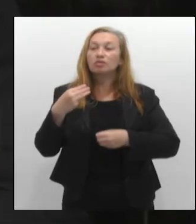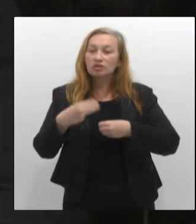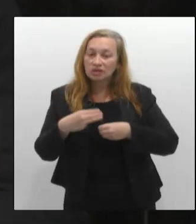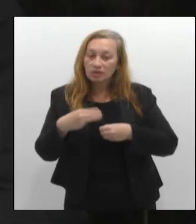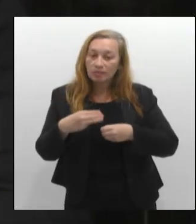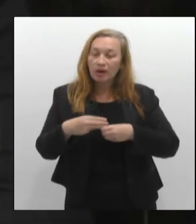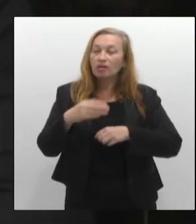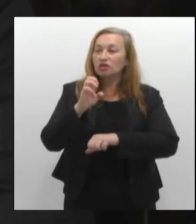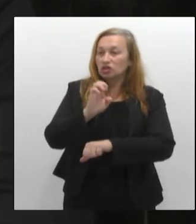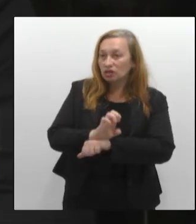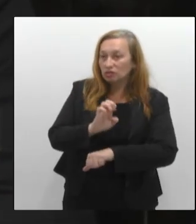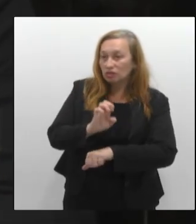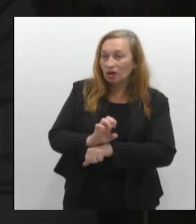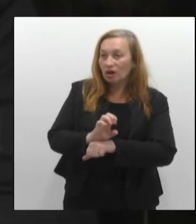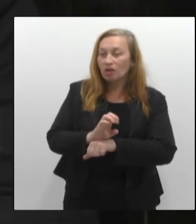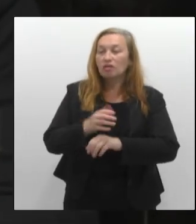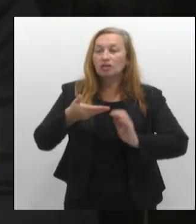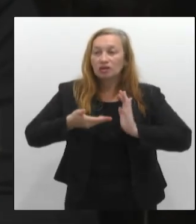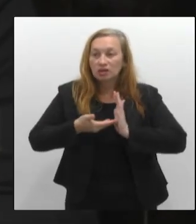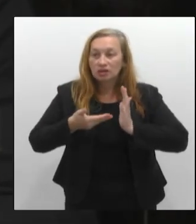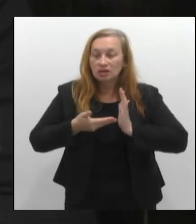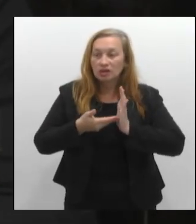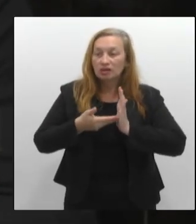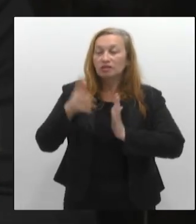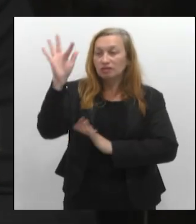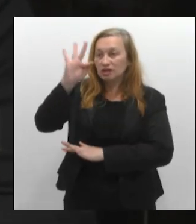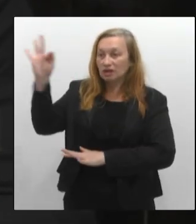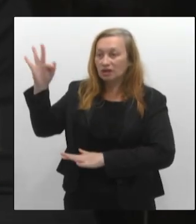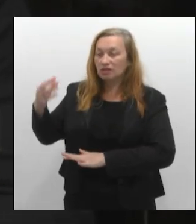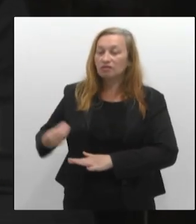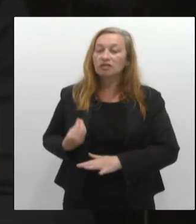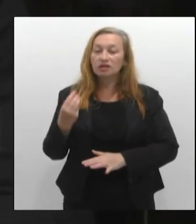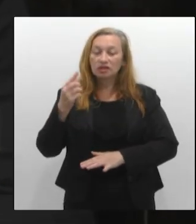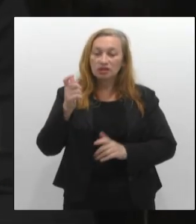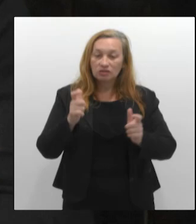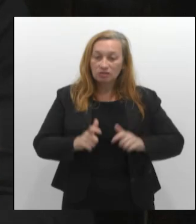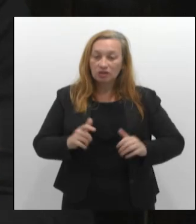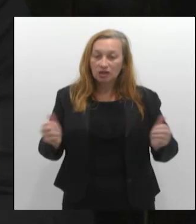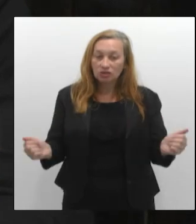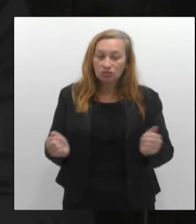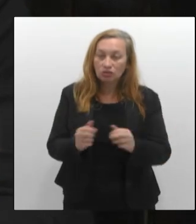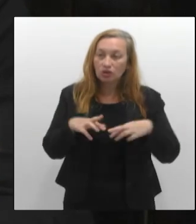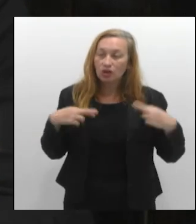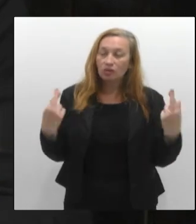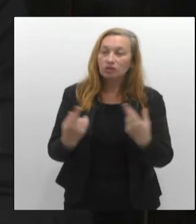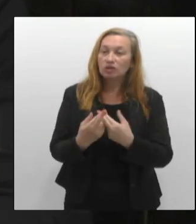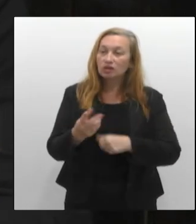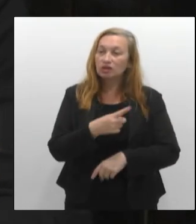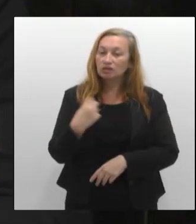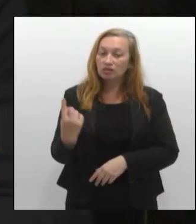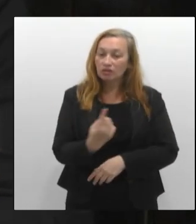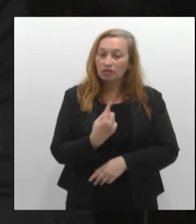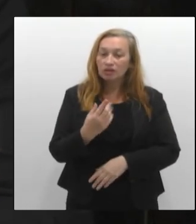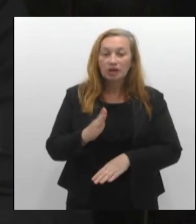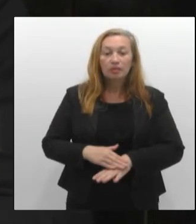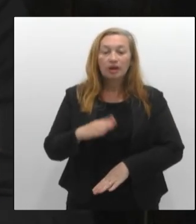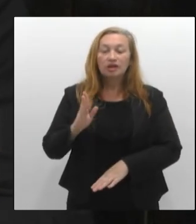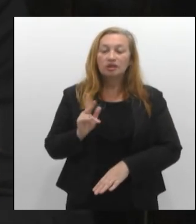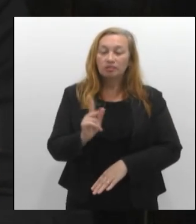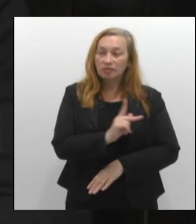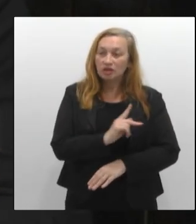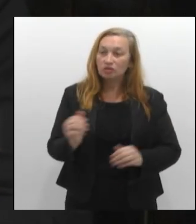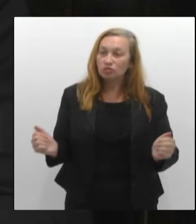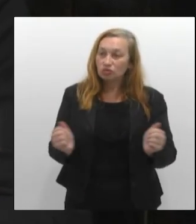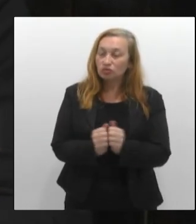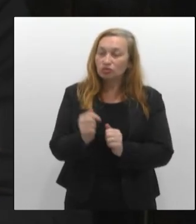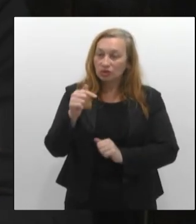estaduais, como federais, que estão presentes, que estão unidos a nós. A Dom Iance e demais bispos aqui presentes também agradeço a